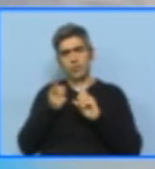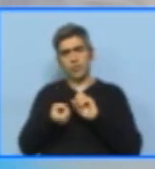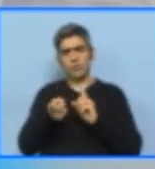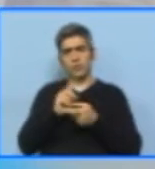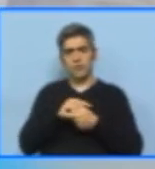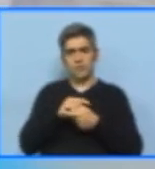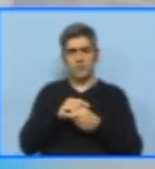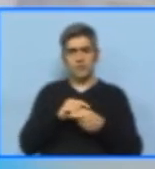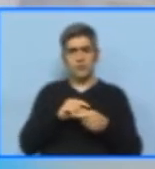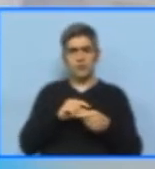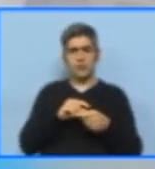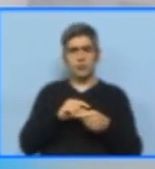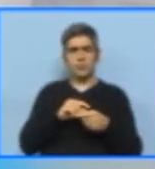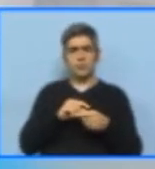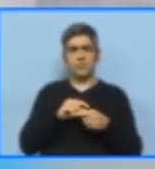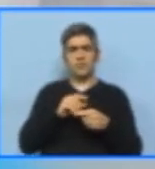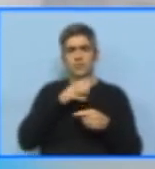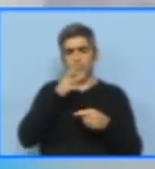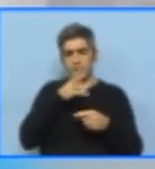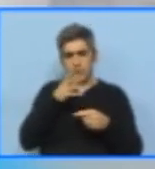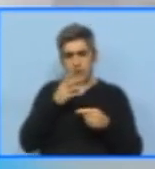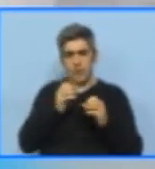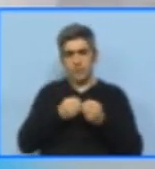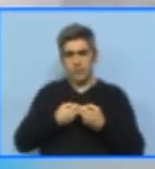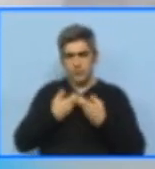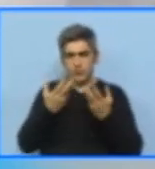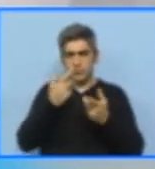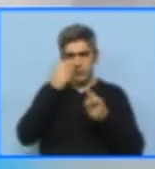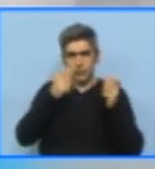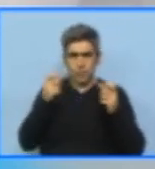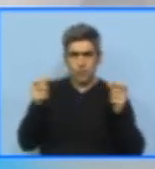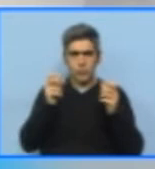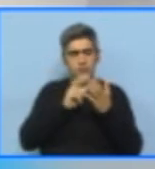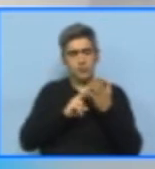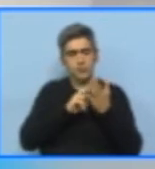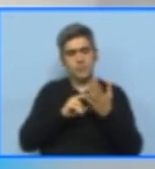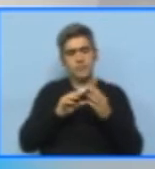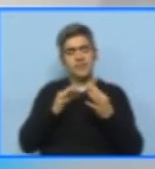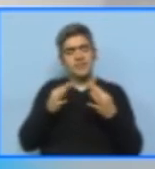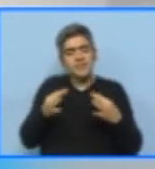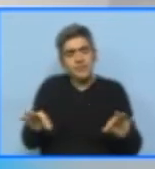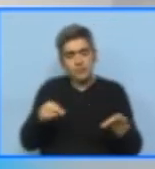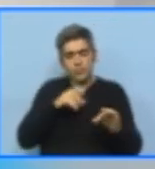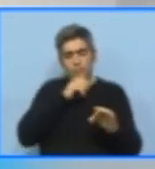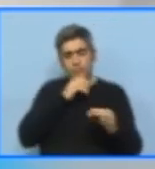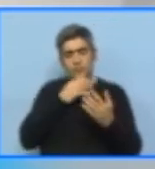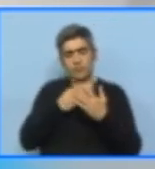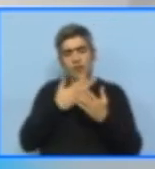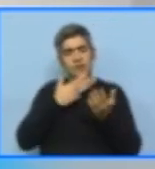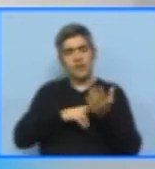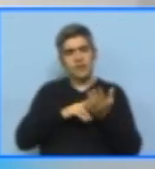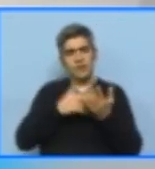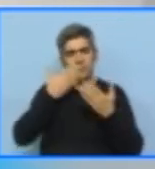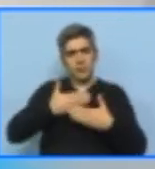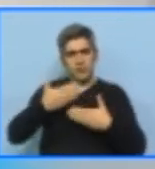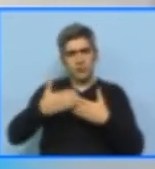contrária. Tentar explicar e transmitir às pessoas de uma maneira mais simples possível aquilo que são as realidades